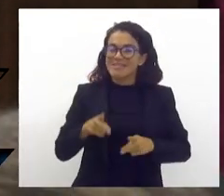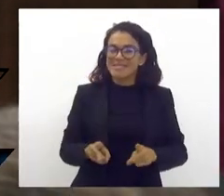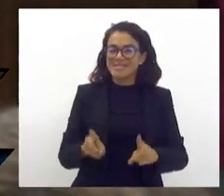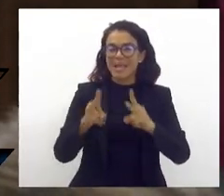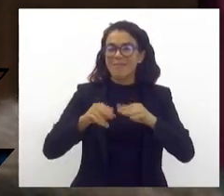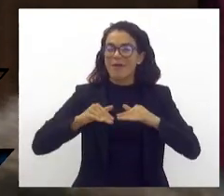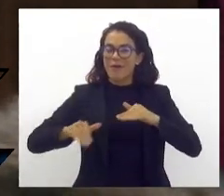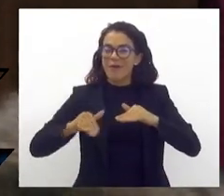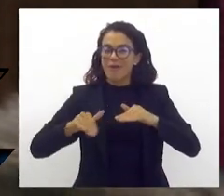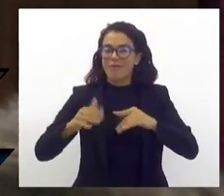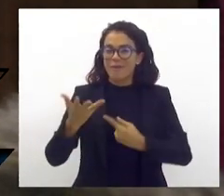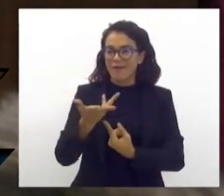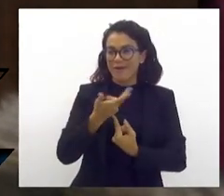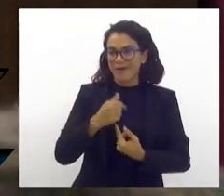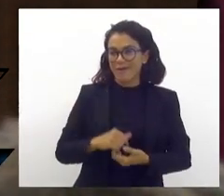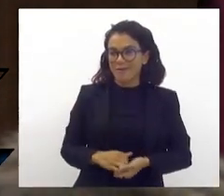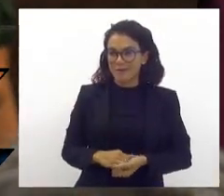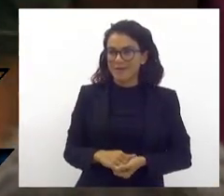será o hip-hop.